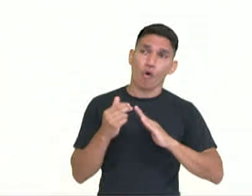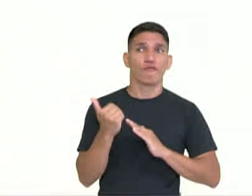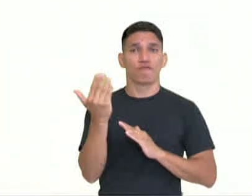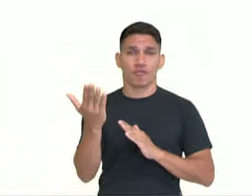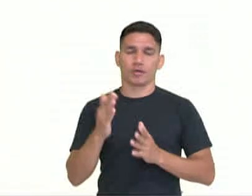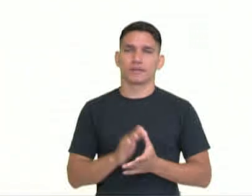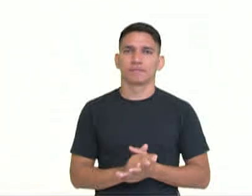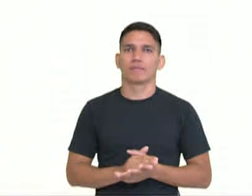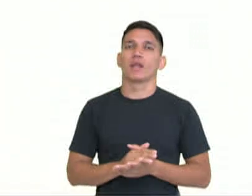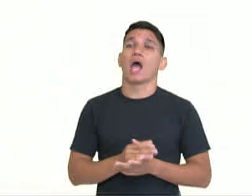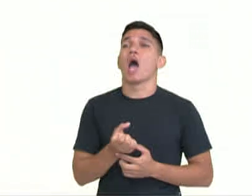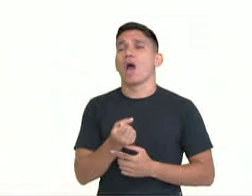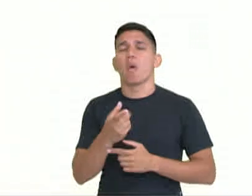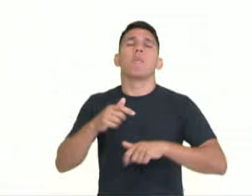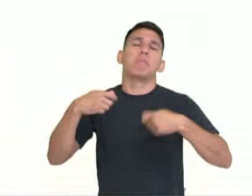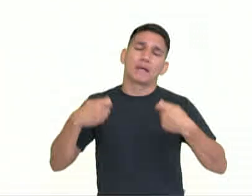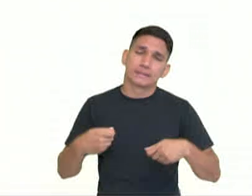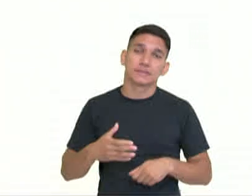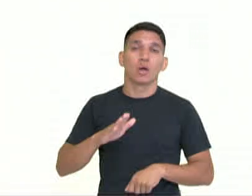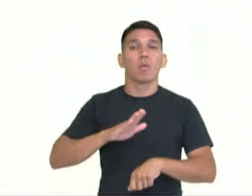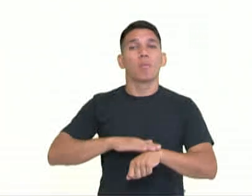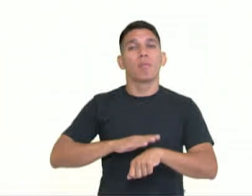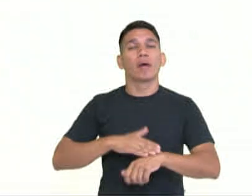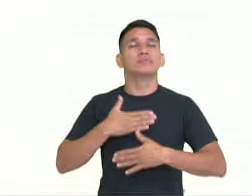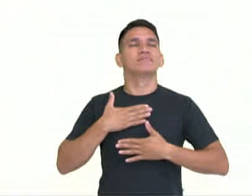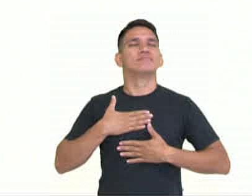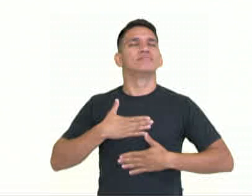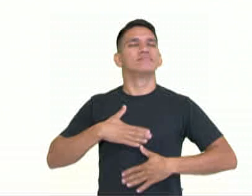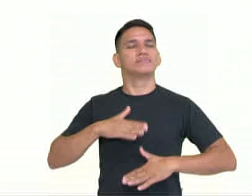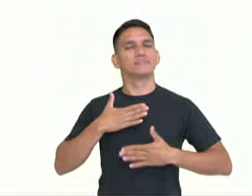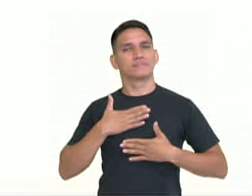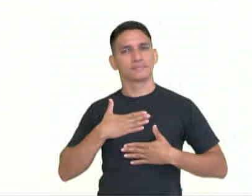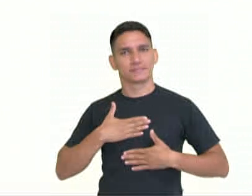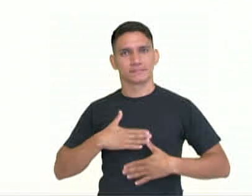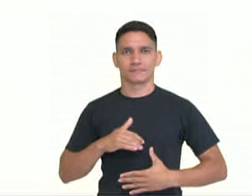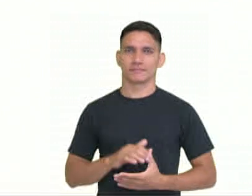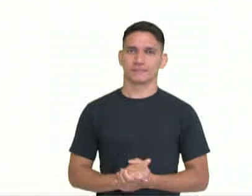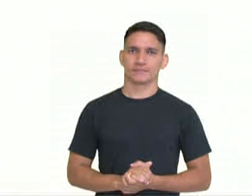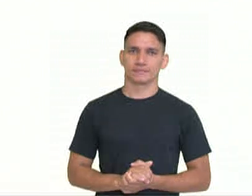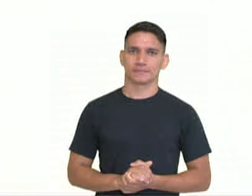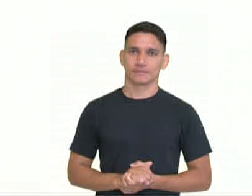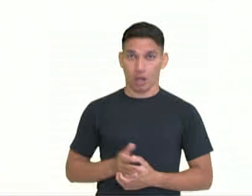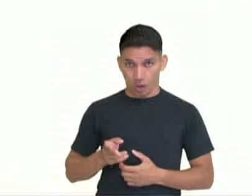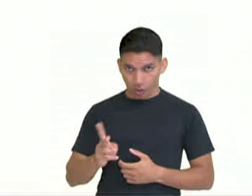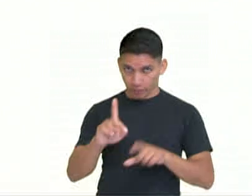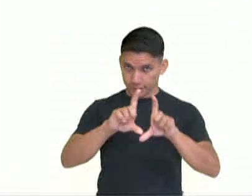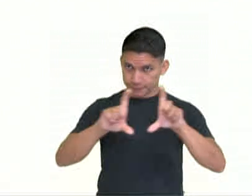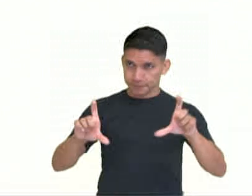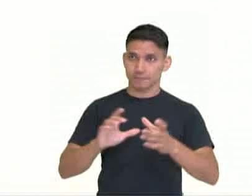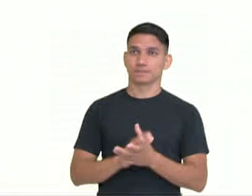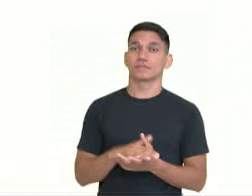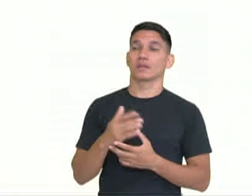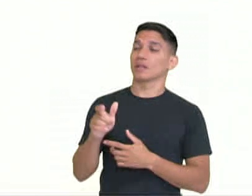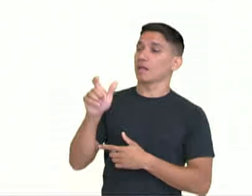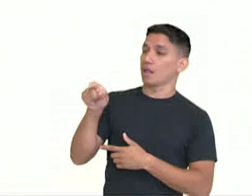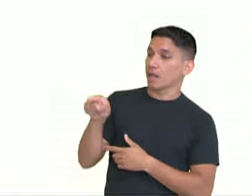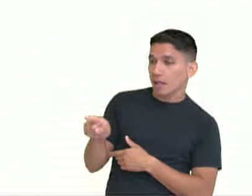momento relax, ou seja, um momento para relaxar, tá? Continuando o texto. A